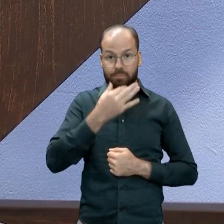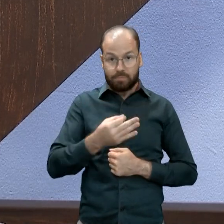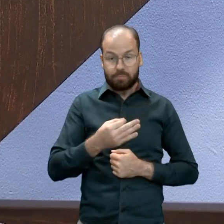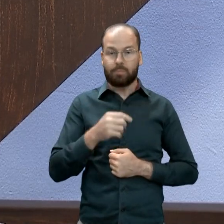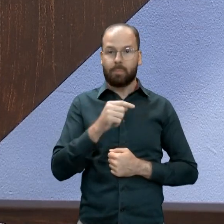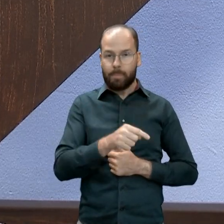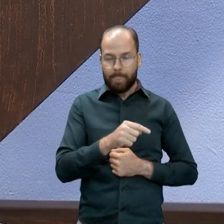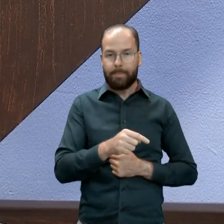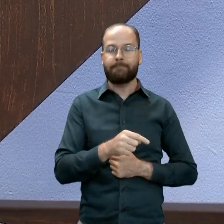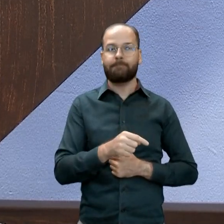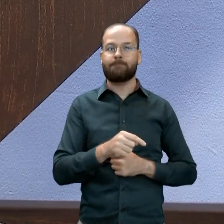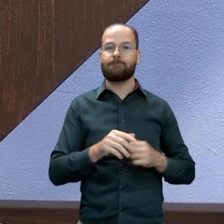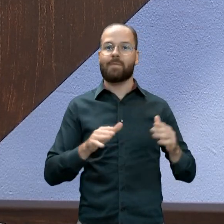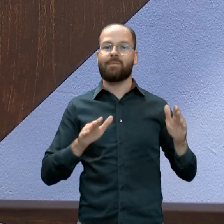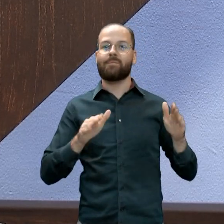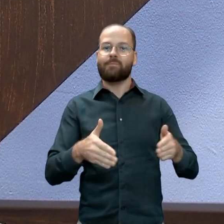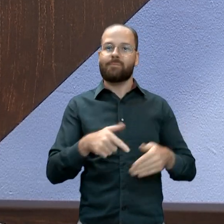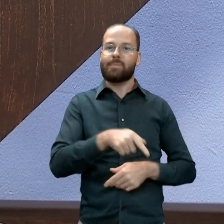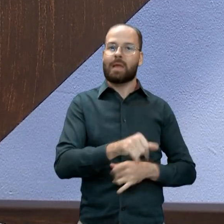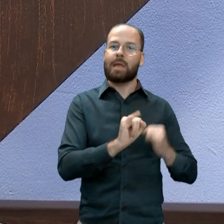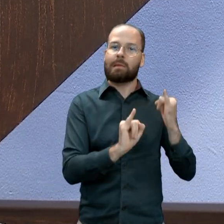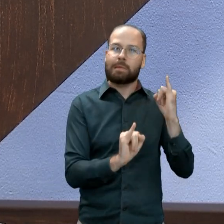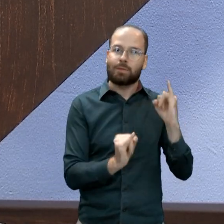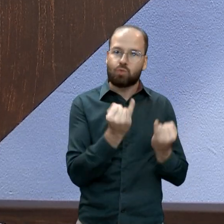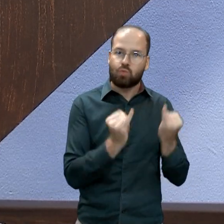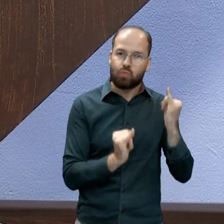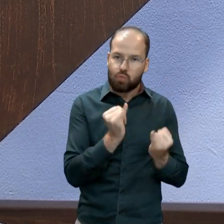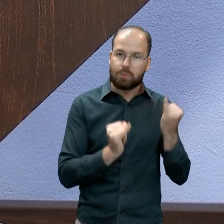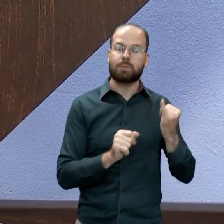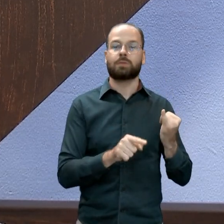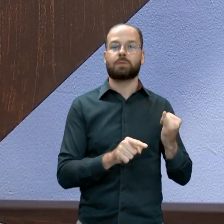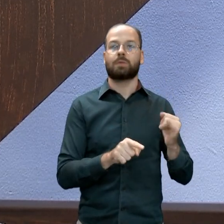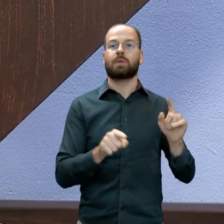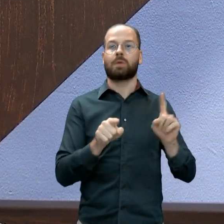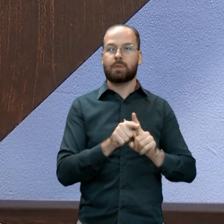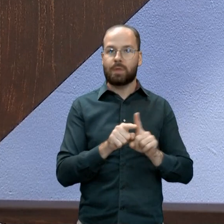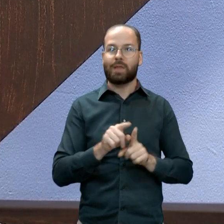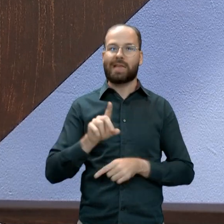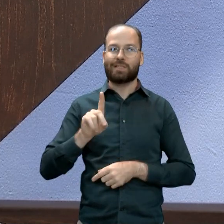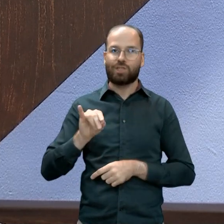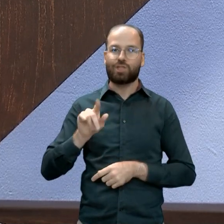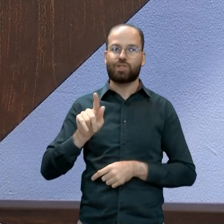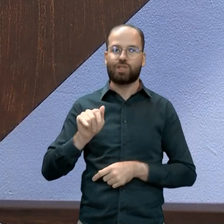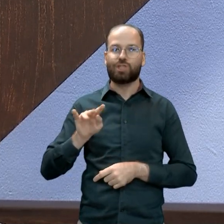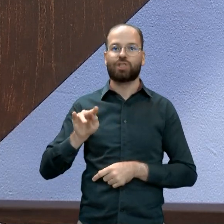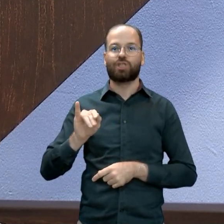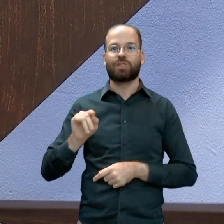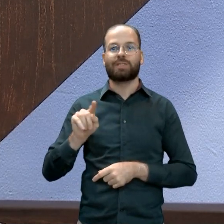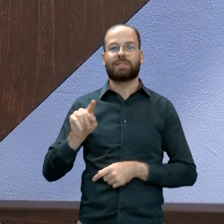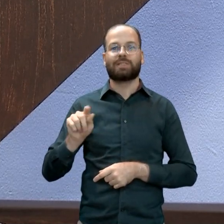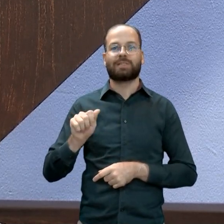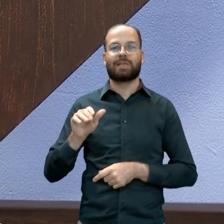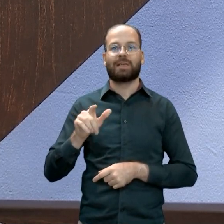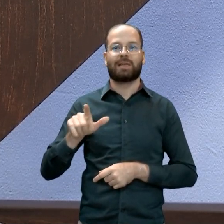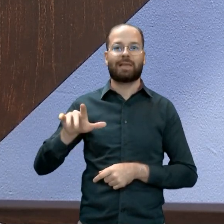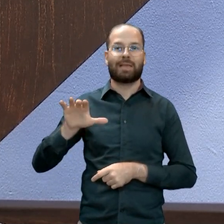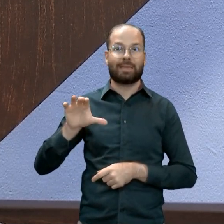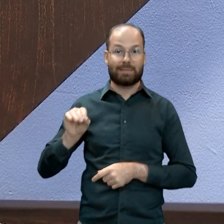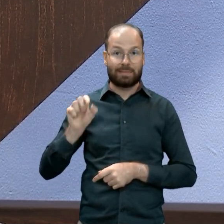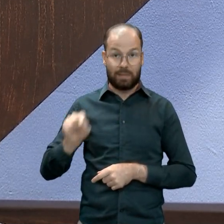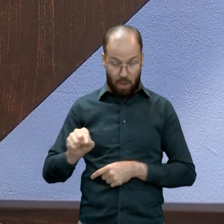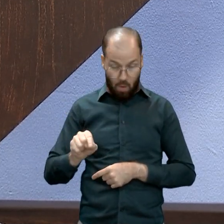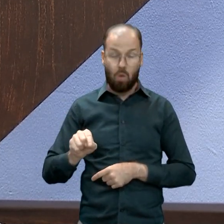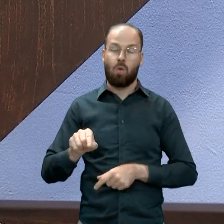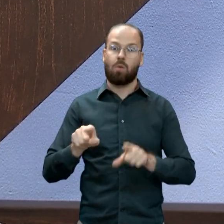esse viés da industrialização, né, da digitização, desse momento um pouco mais que